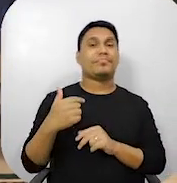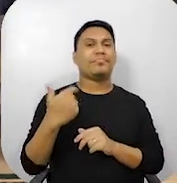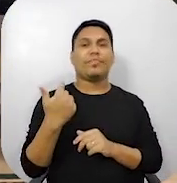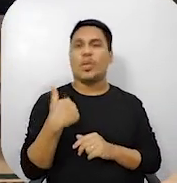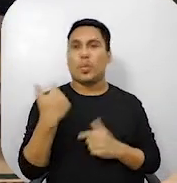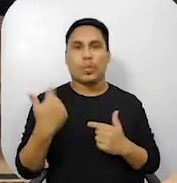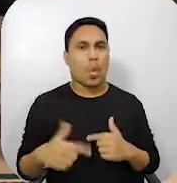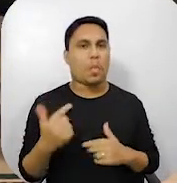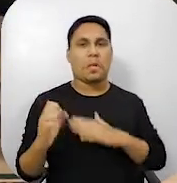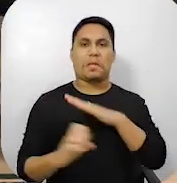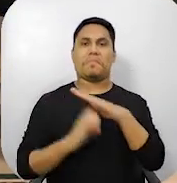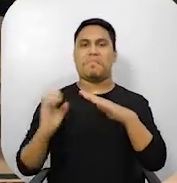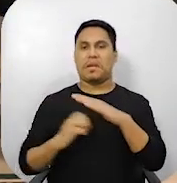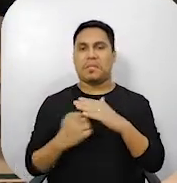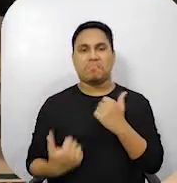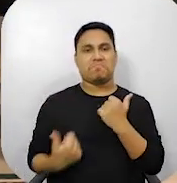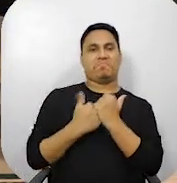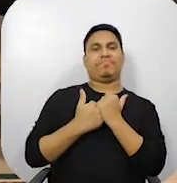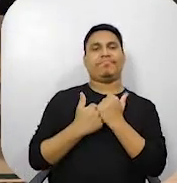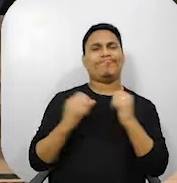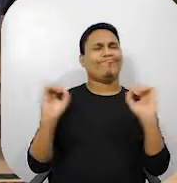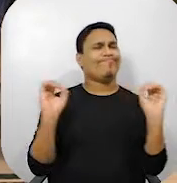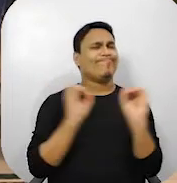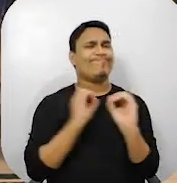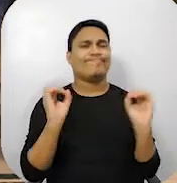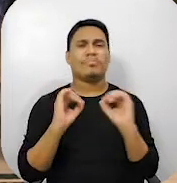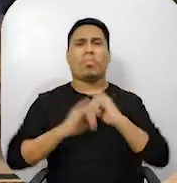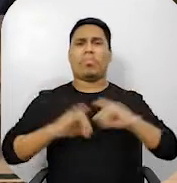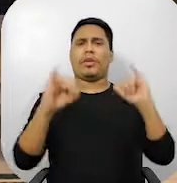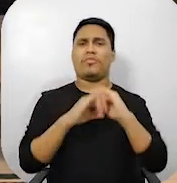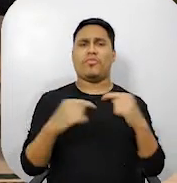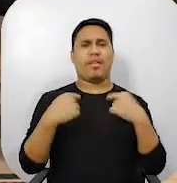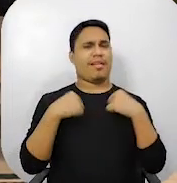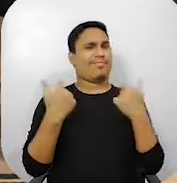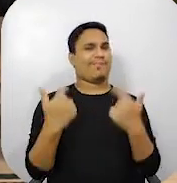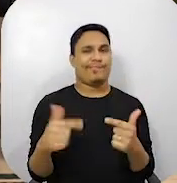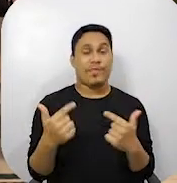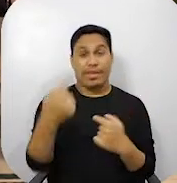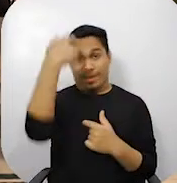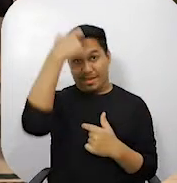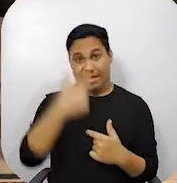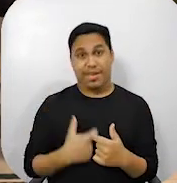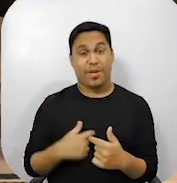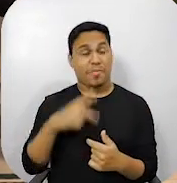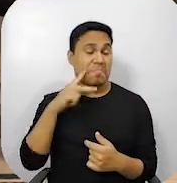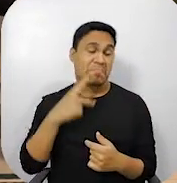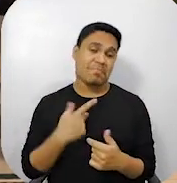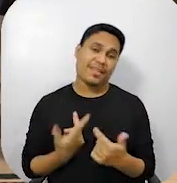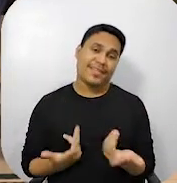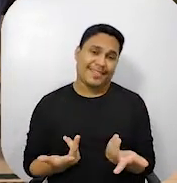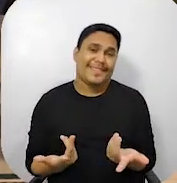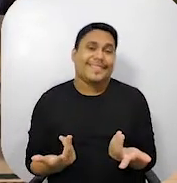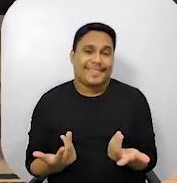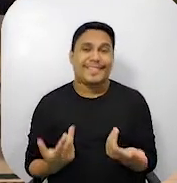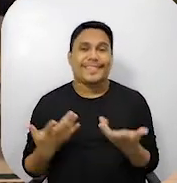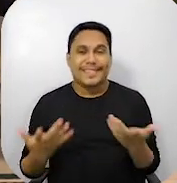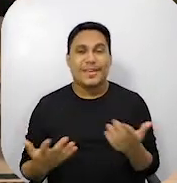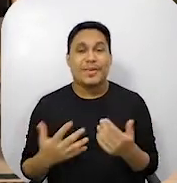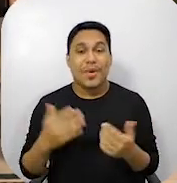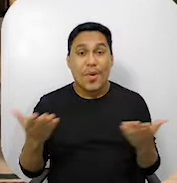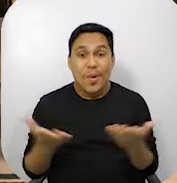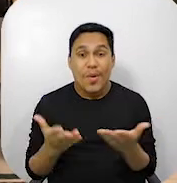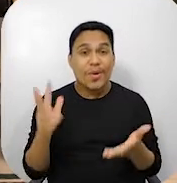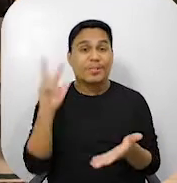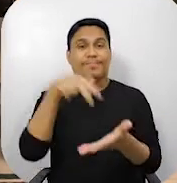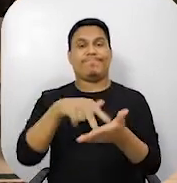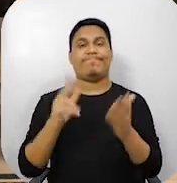um empresário não tenho nada de para divulgar eu mesmo divulga eu sou um pouco desligado então para mim esse